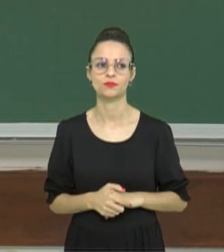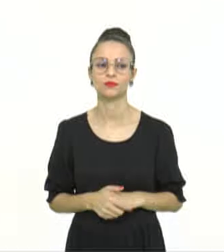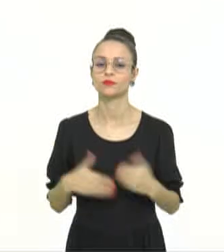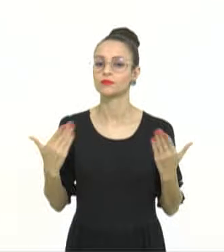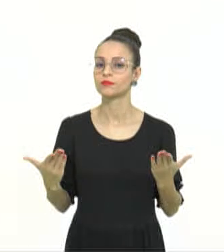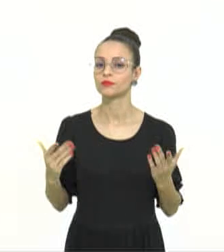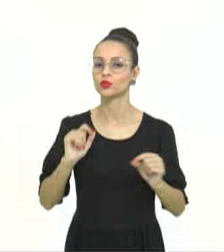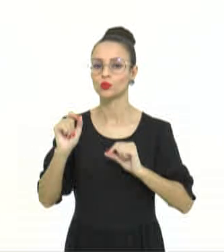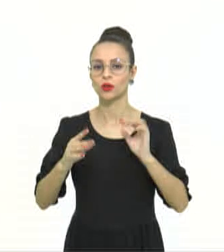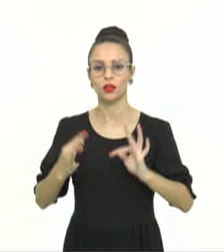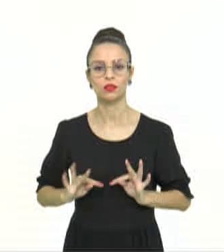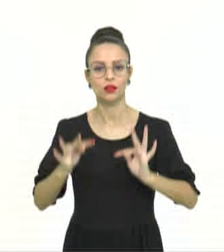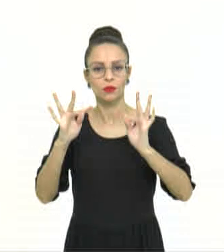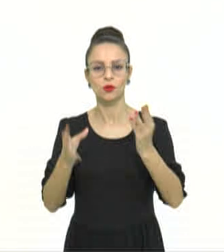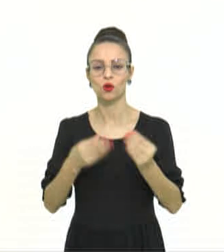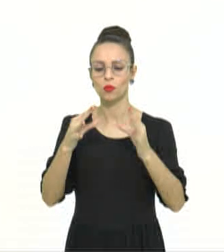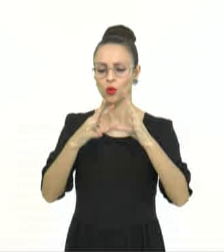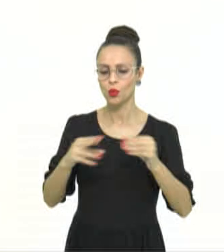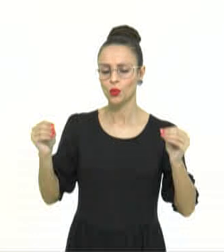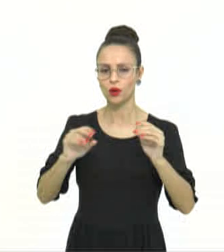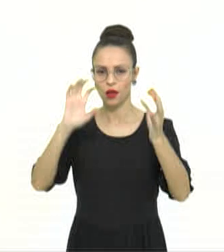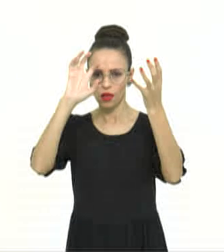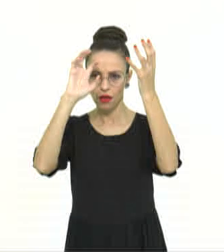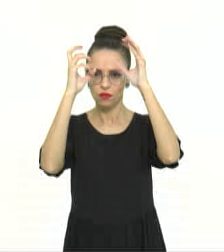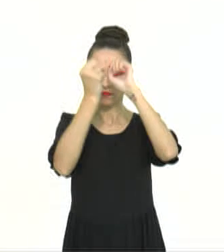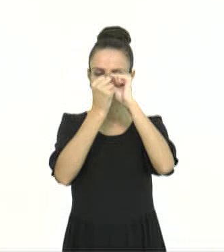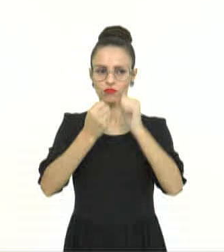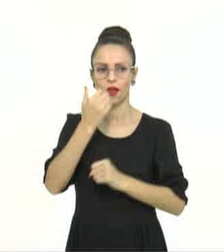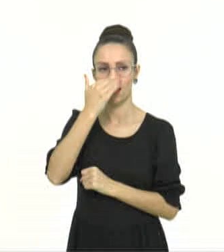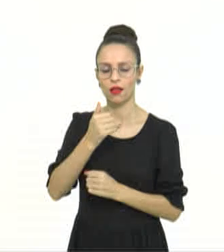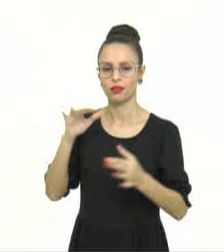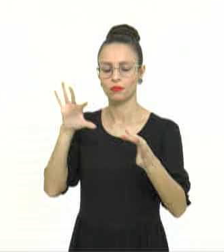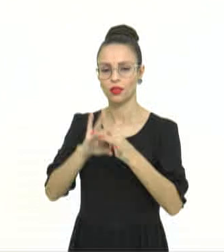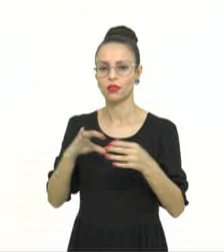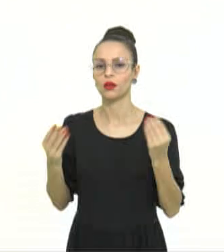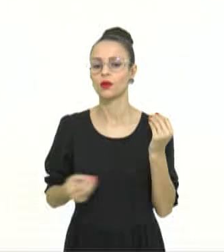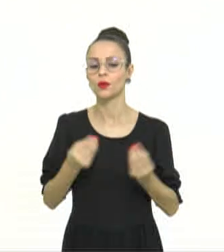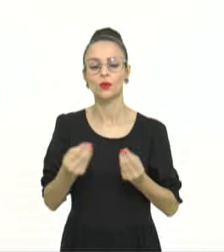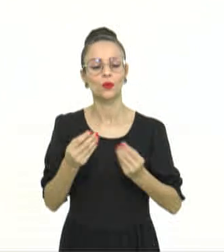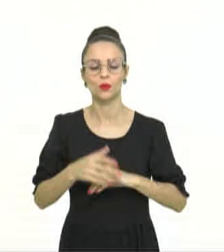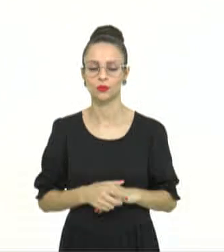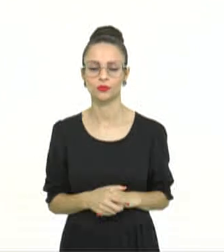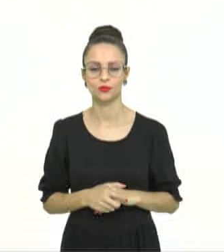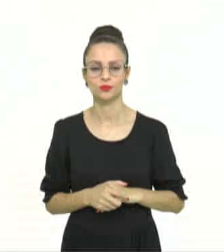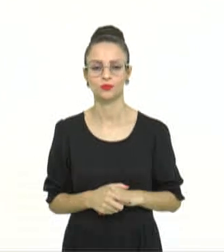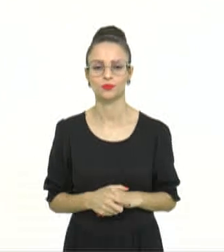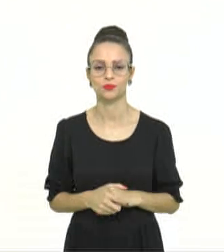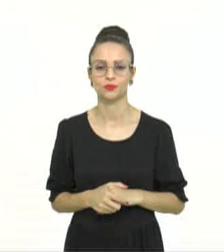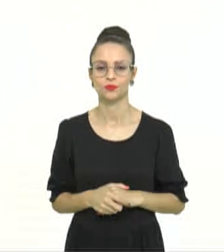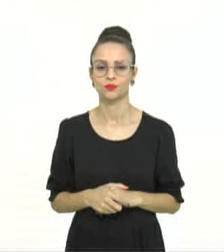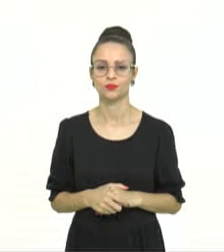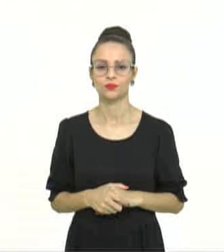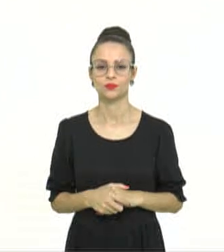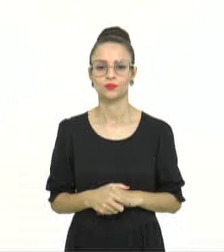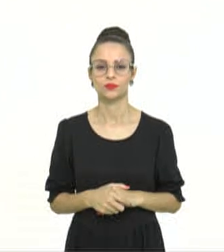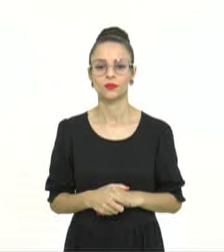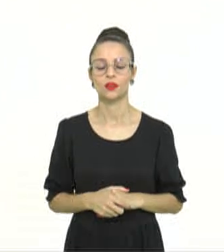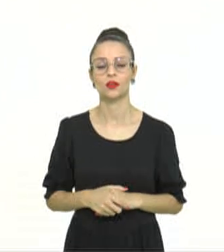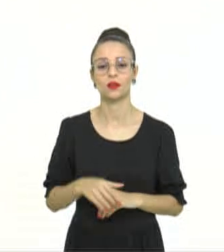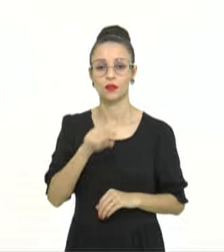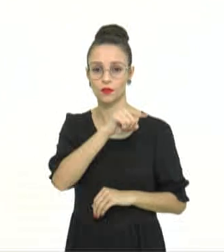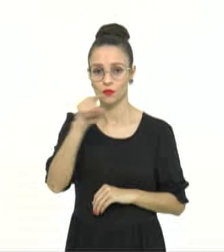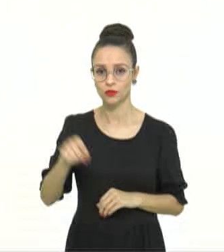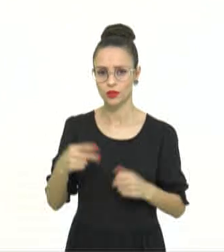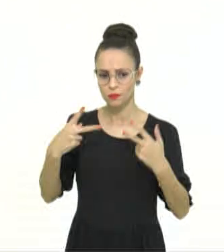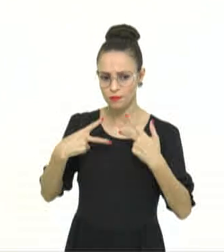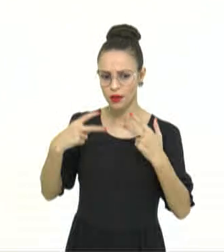quais são as maneiras de tratamento que a gente tem para algum tipo desses transtornos? Então, se você